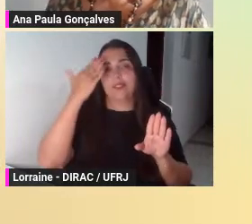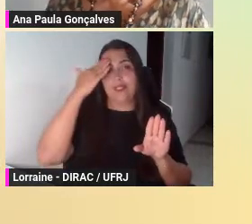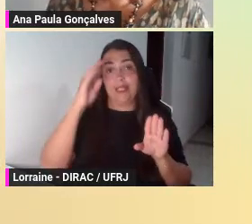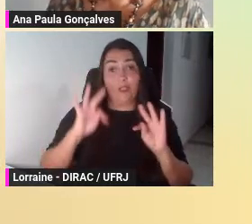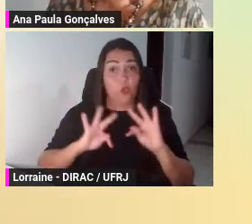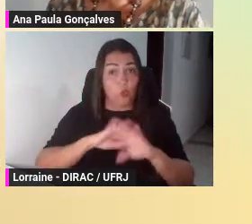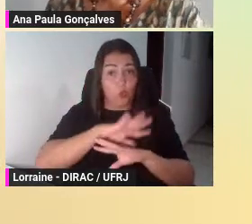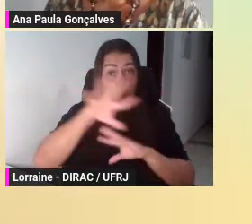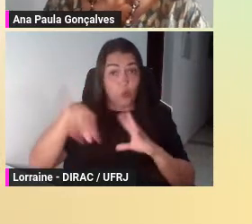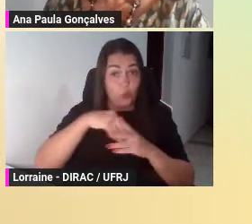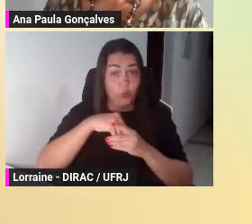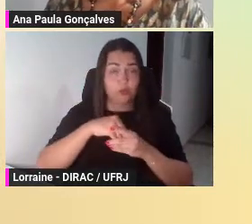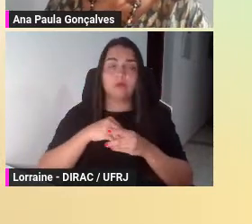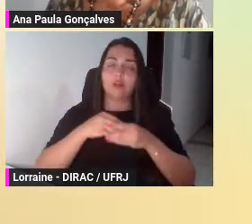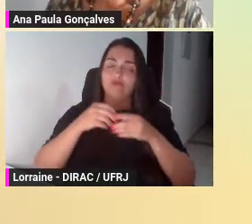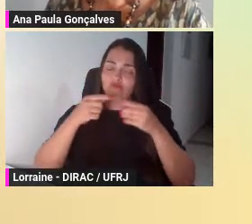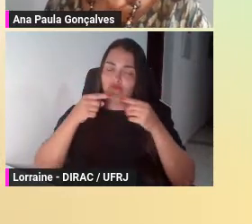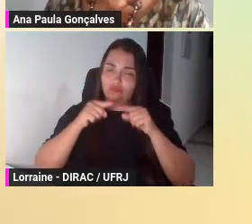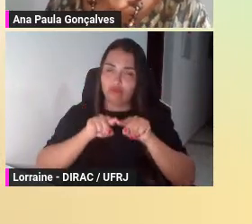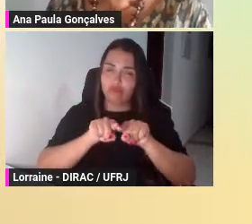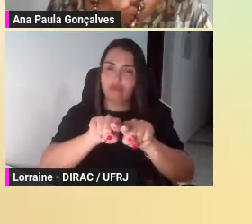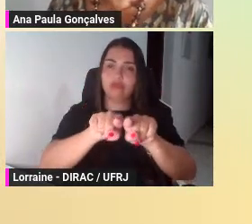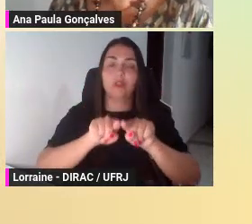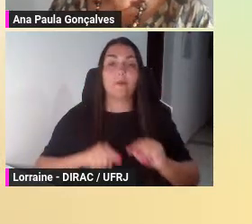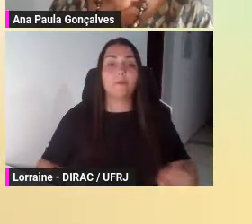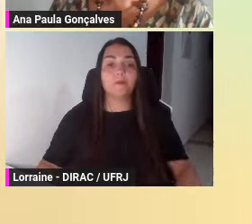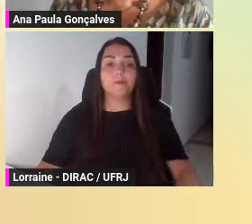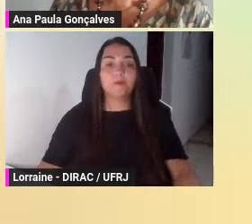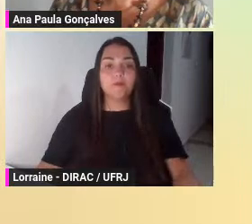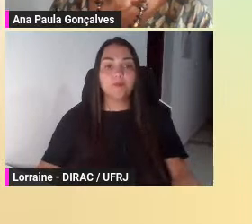junto, tá certo? Pode passar, por favor.